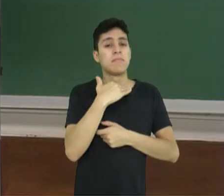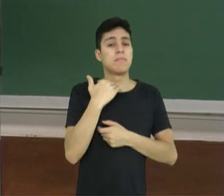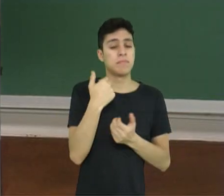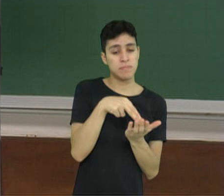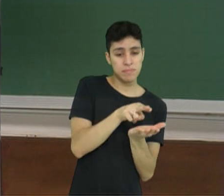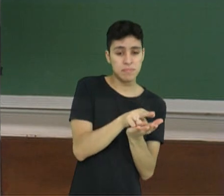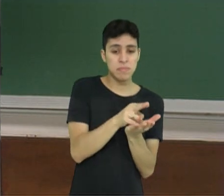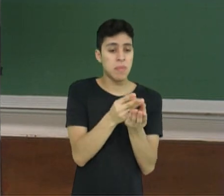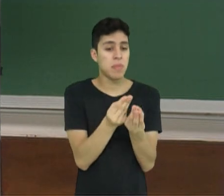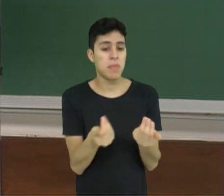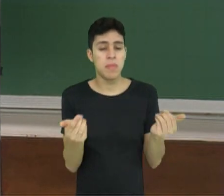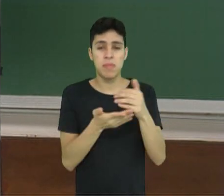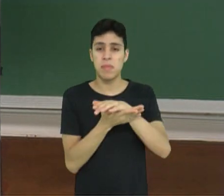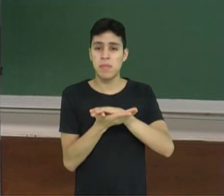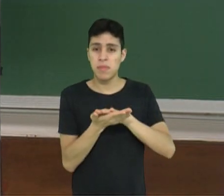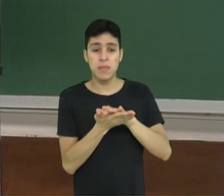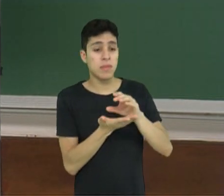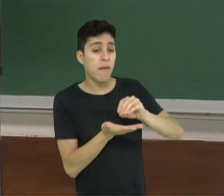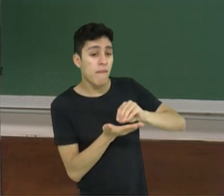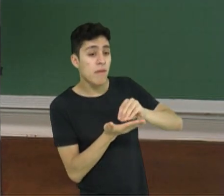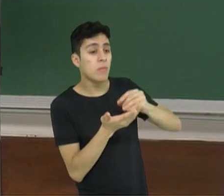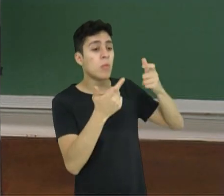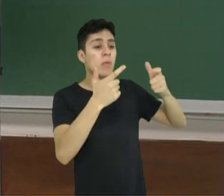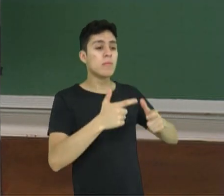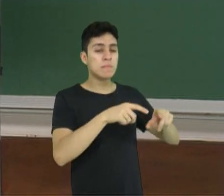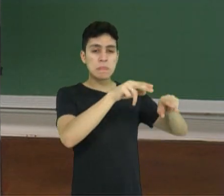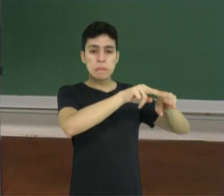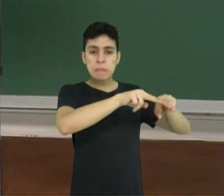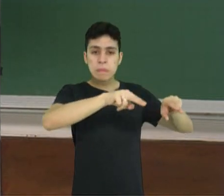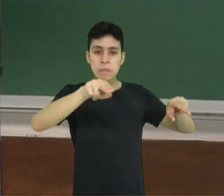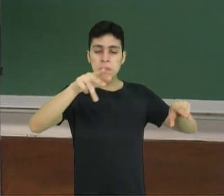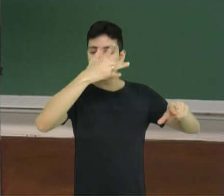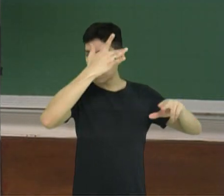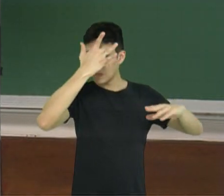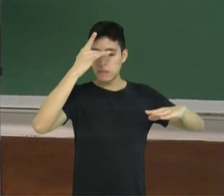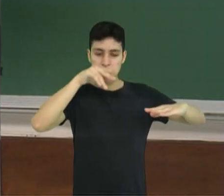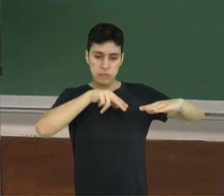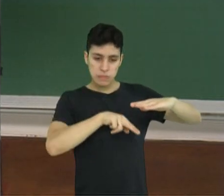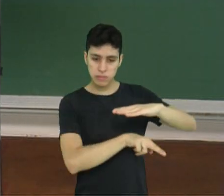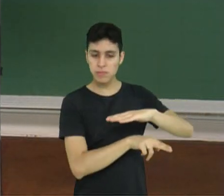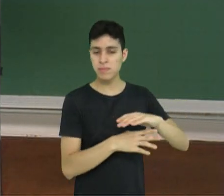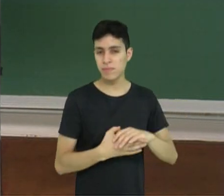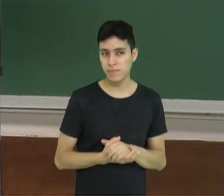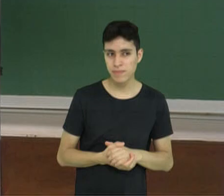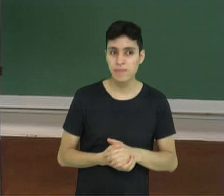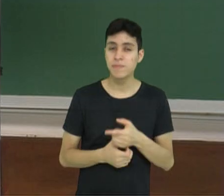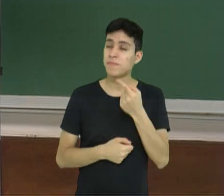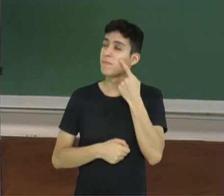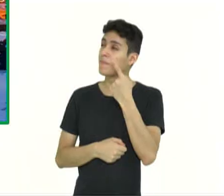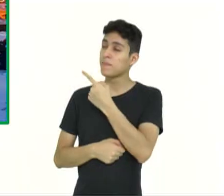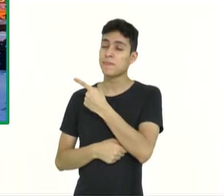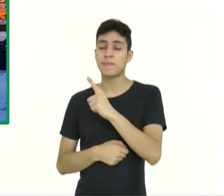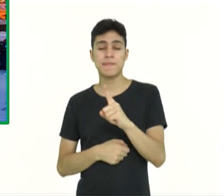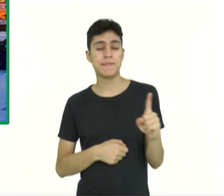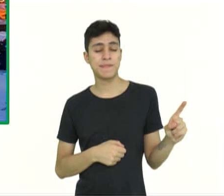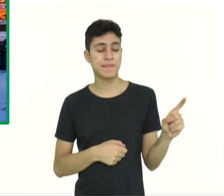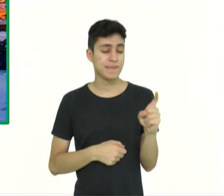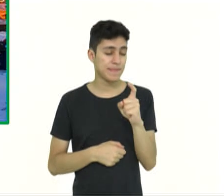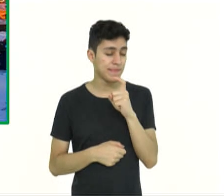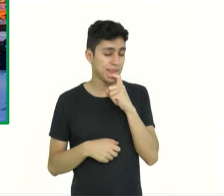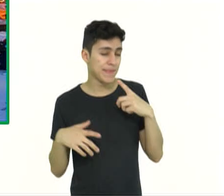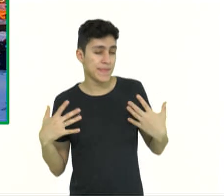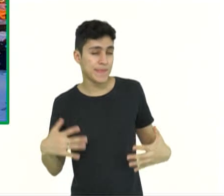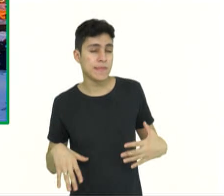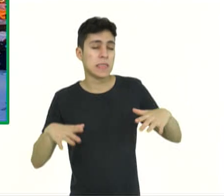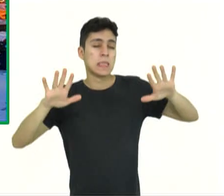não decompunham, os gatos estavam faltando espaço para enterrar as pessoas. Então, para vocês verem a quantidade de